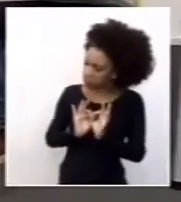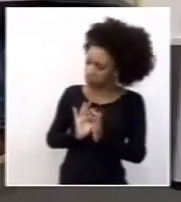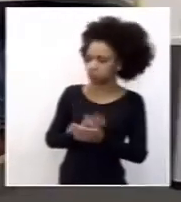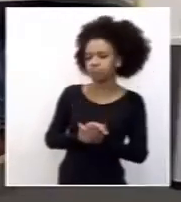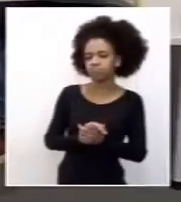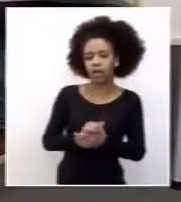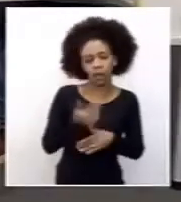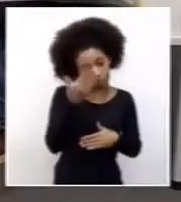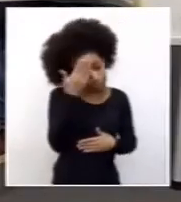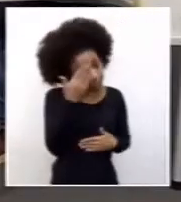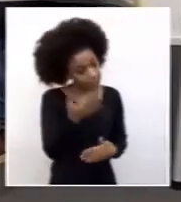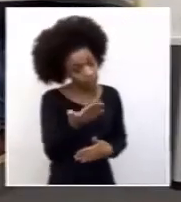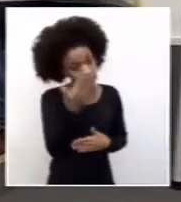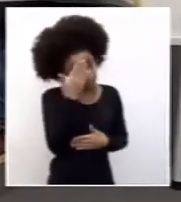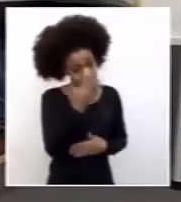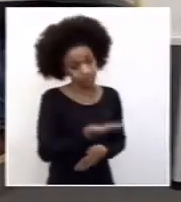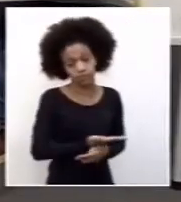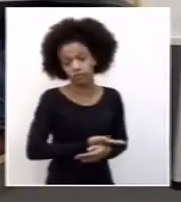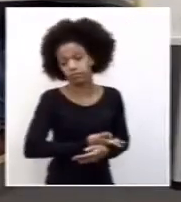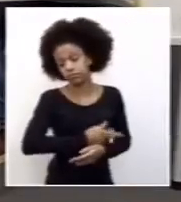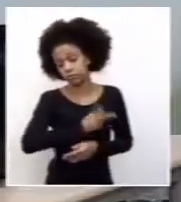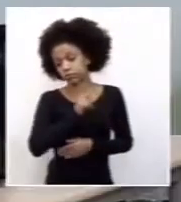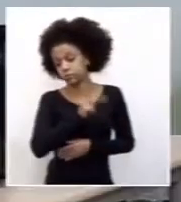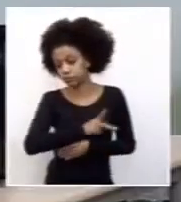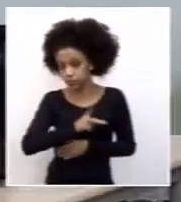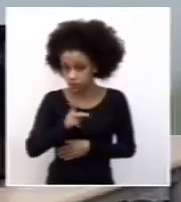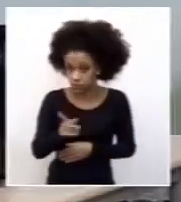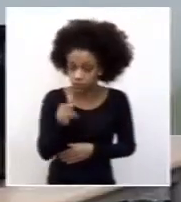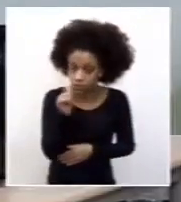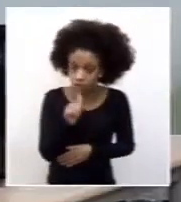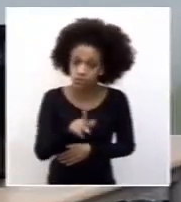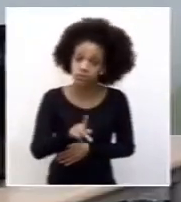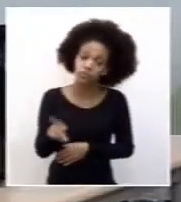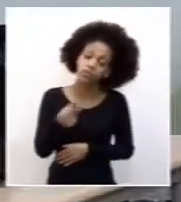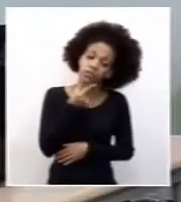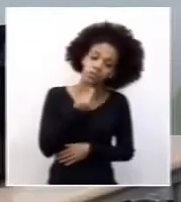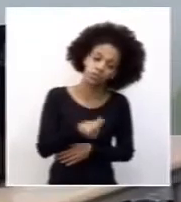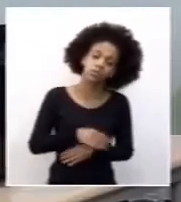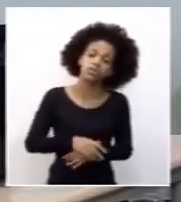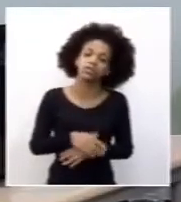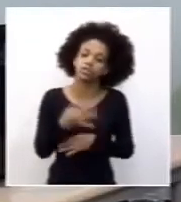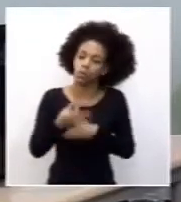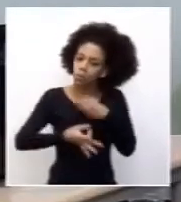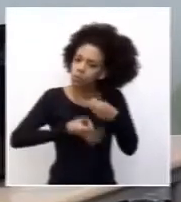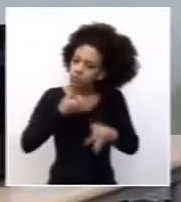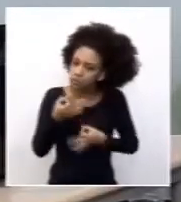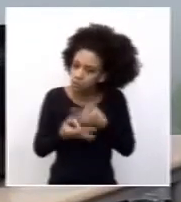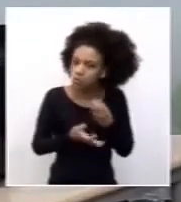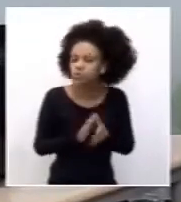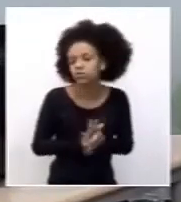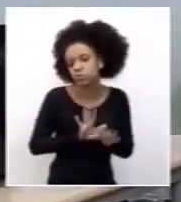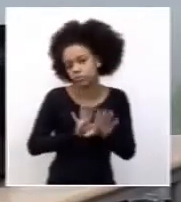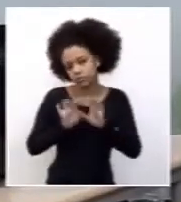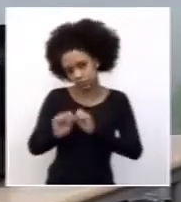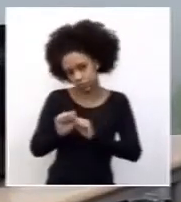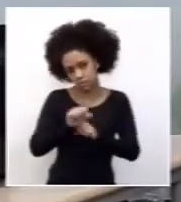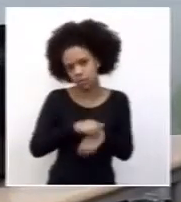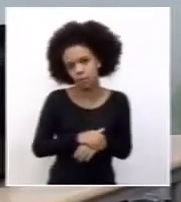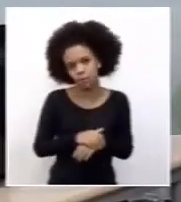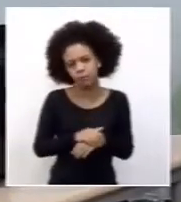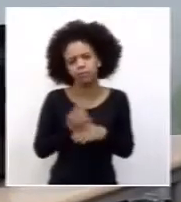Obrigado, né, pelos professores e professoras terem deixado as suas considerações sobre esta TPC.